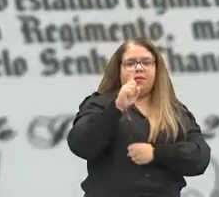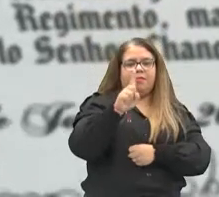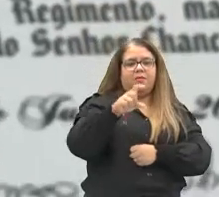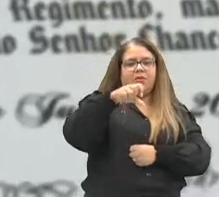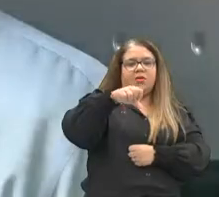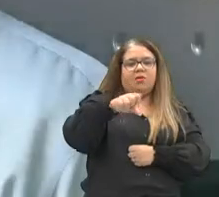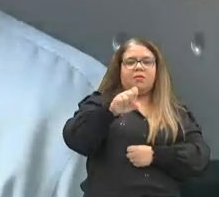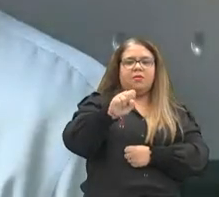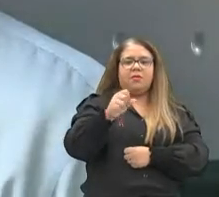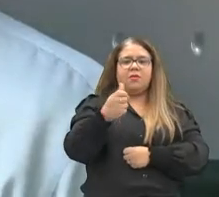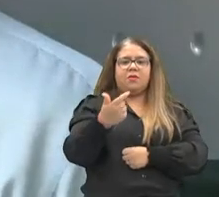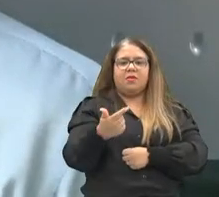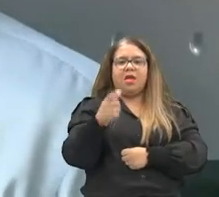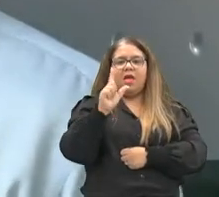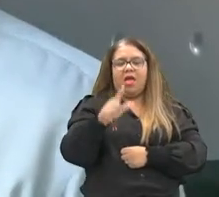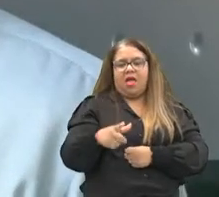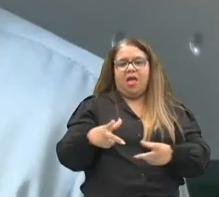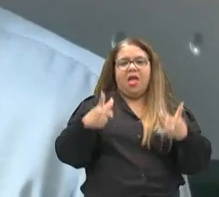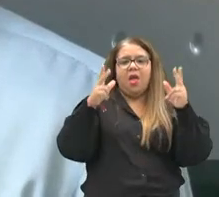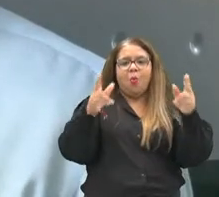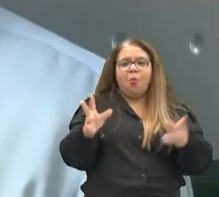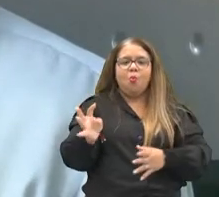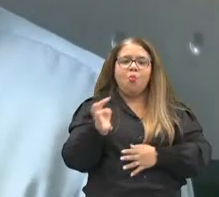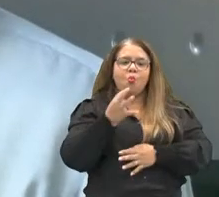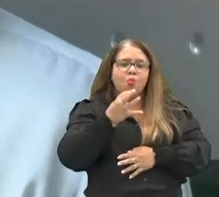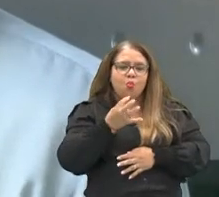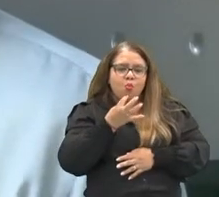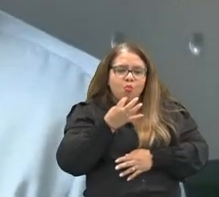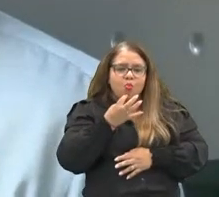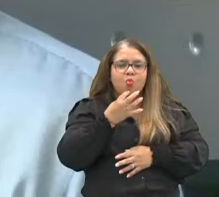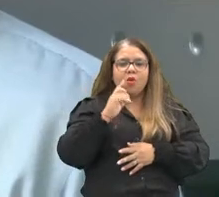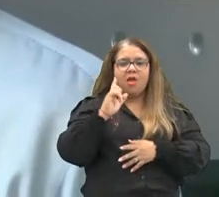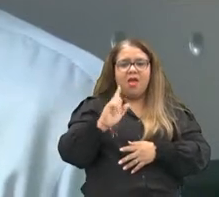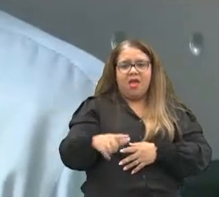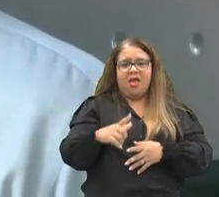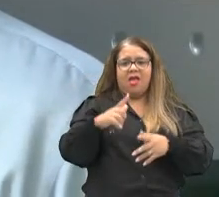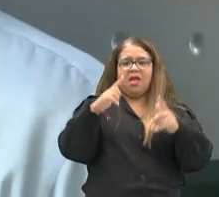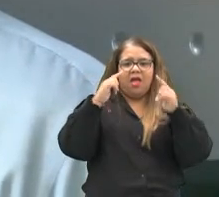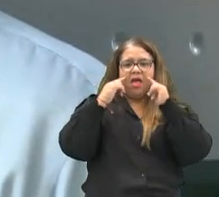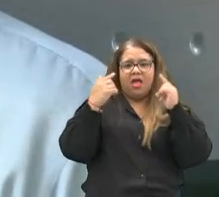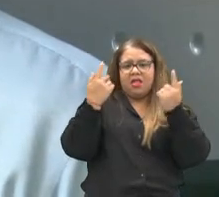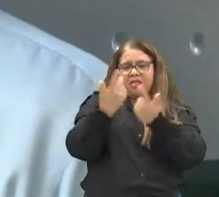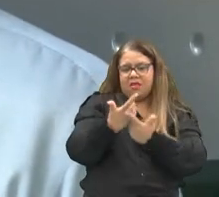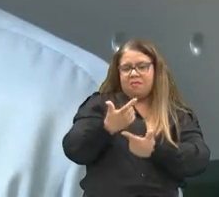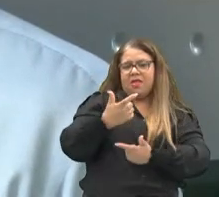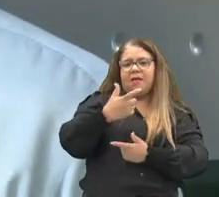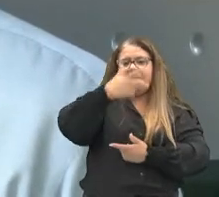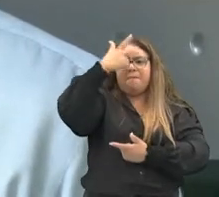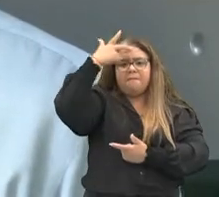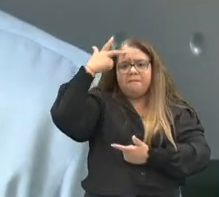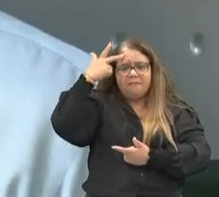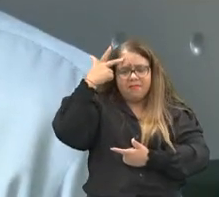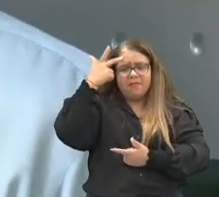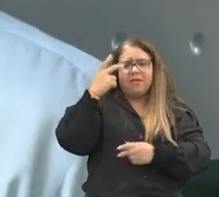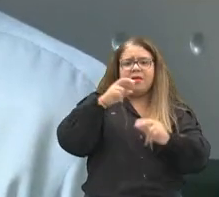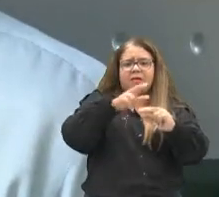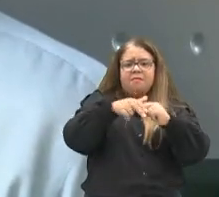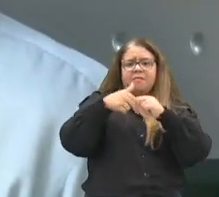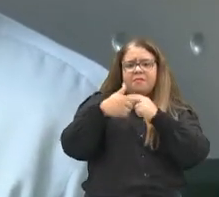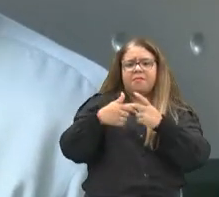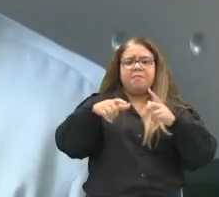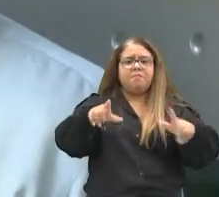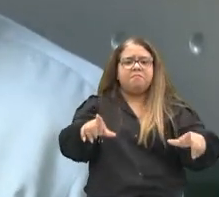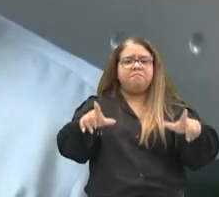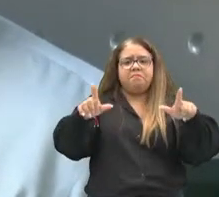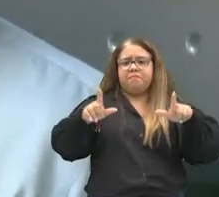1982. É uma forma de reconhecimento, né, do Poder Legislativo às pessoas, né, que por seu mérito pessoal